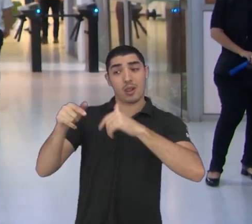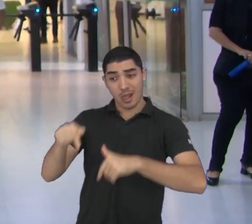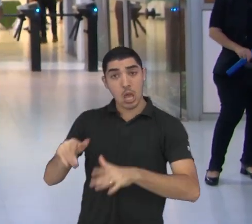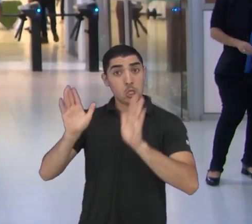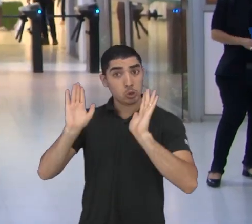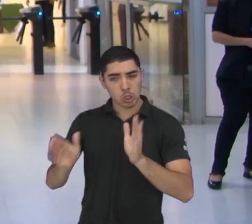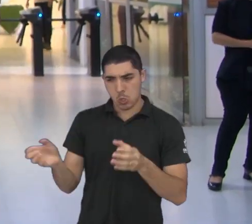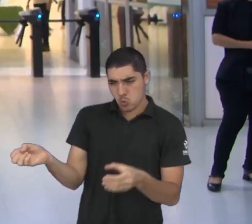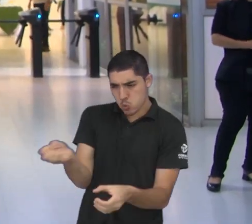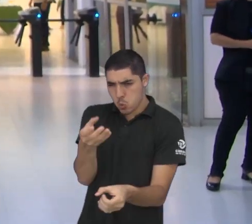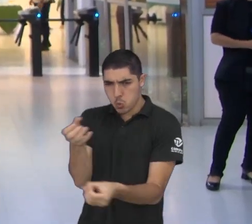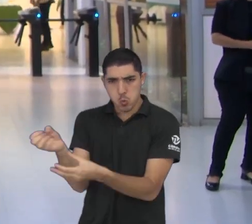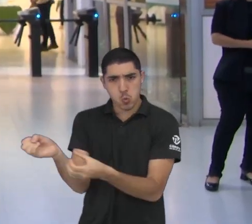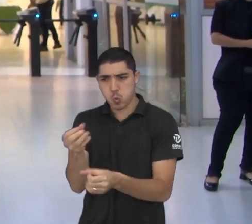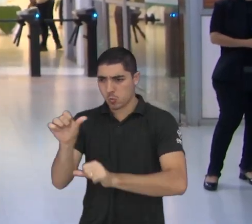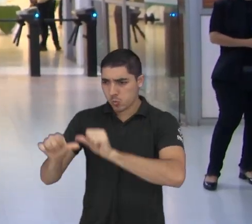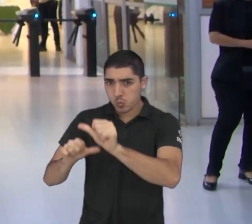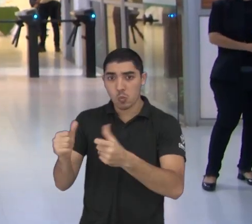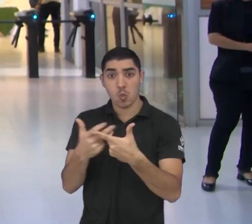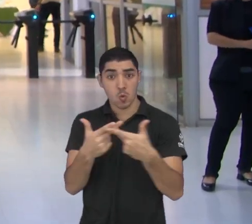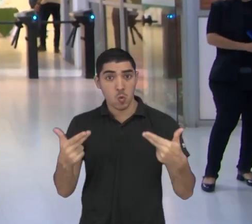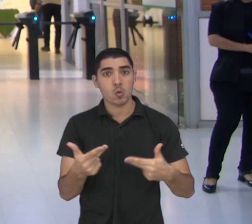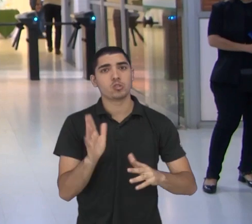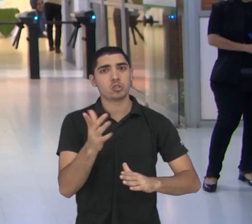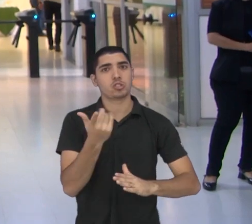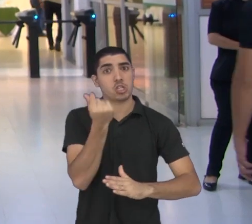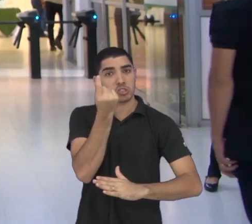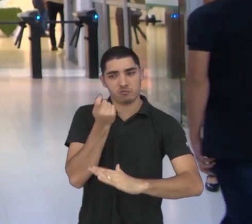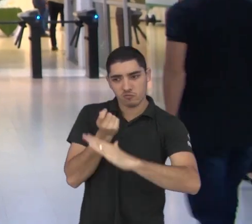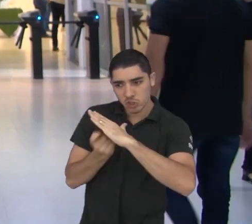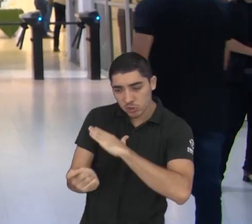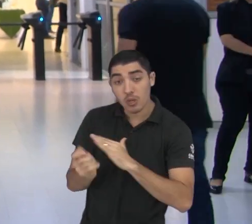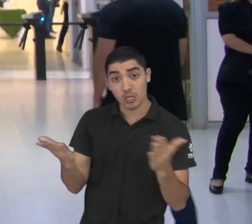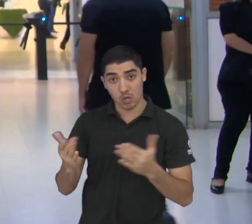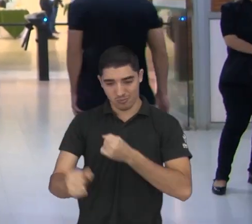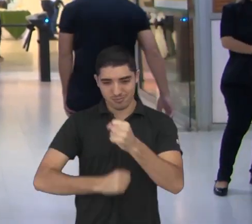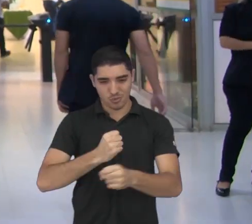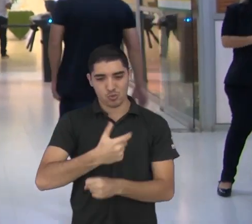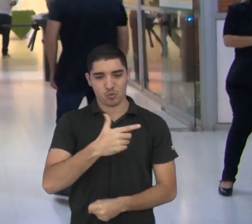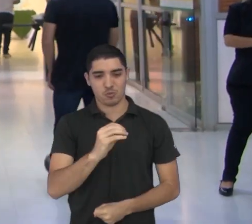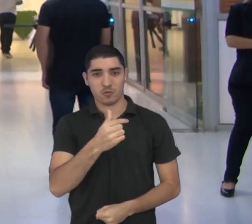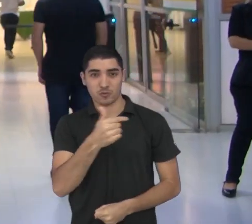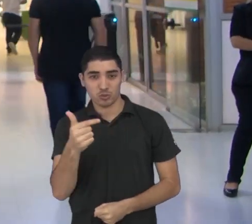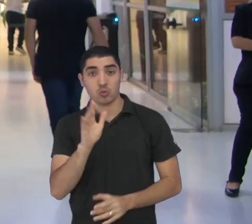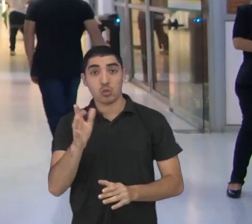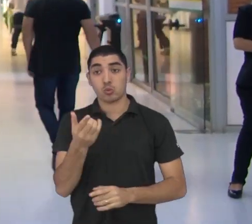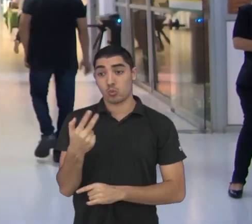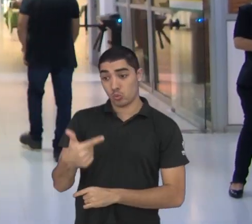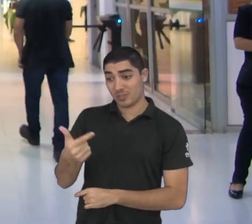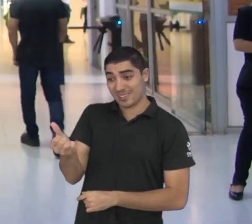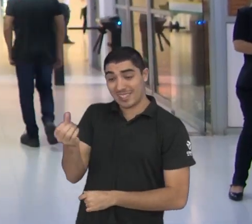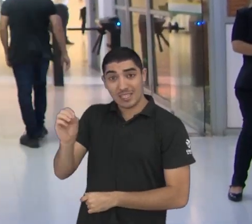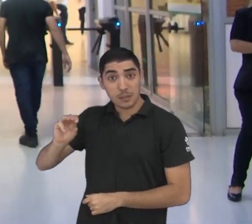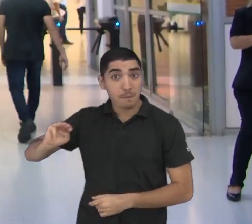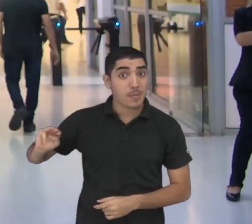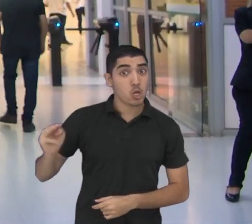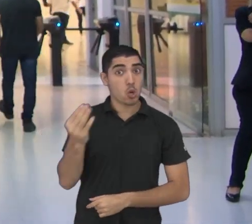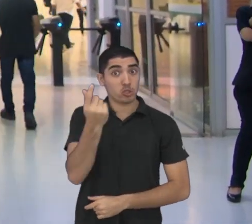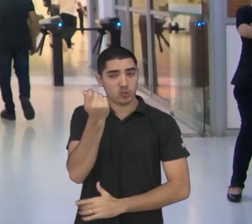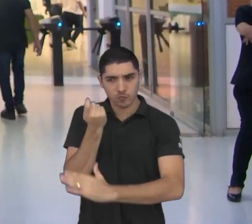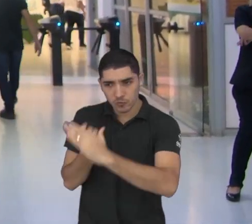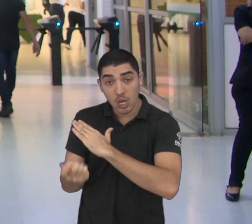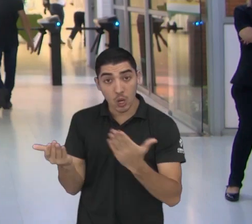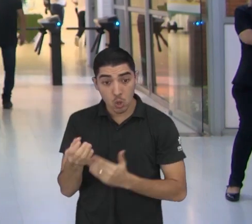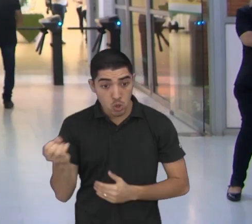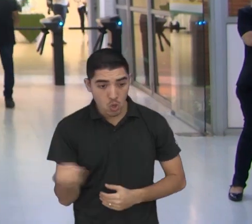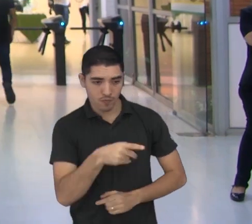tecnologias. A Revap vem passando ao longo dos anos por muitas modernizações de investimentos. Agora em 2022, um anúncio de mais de